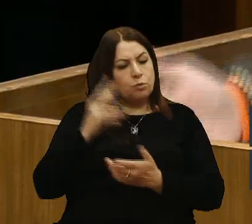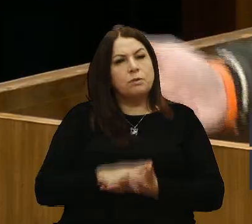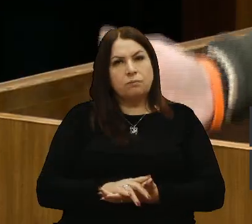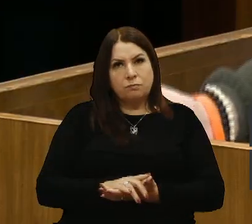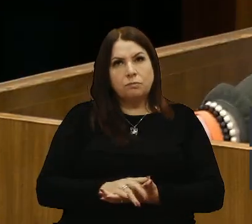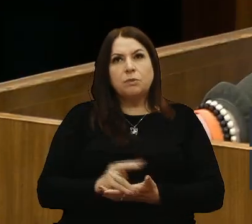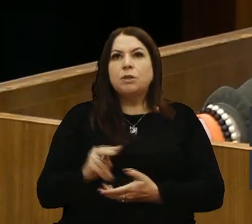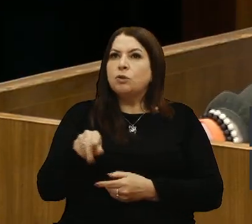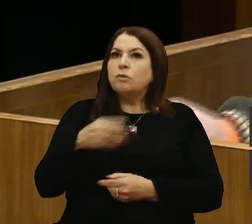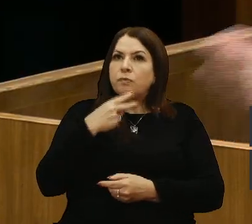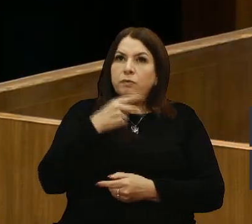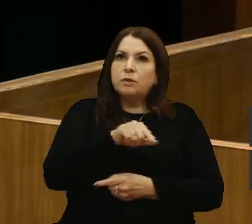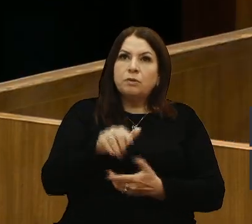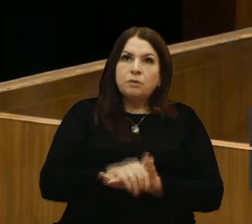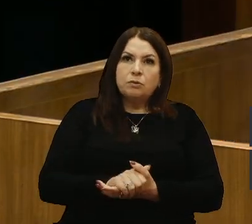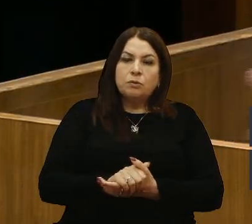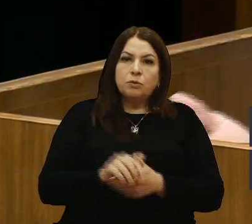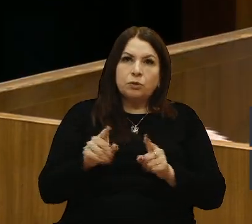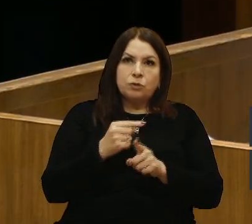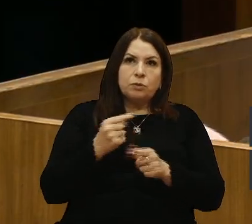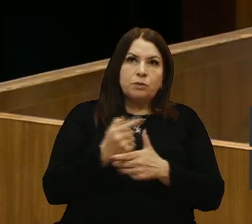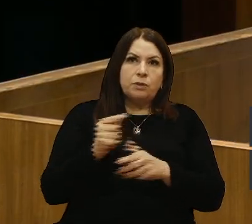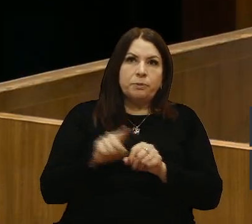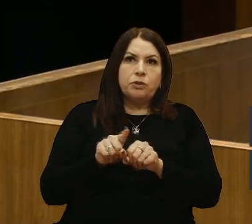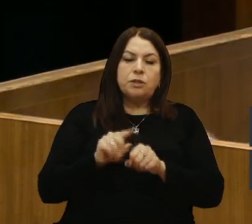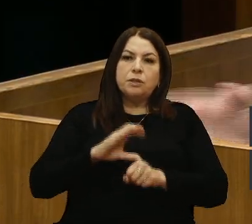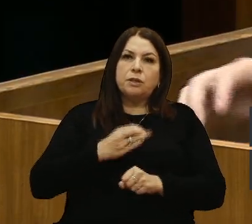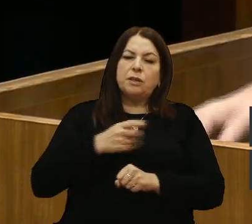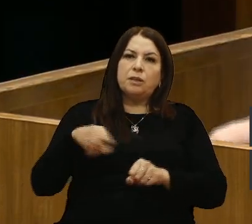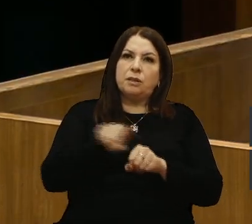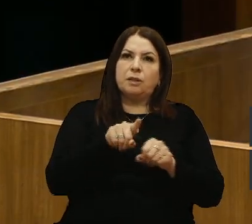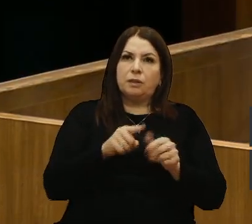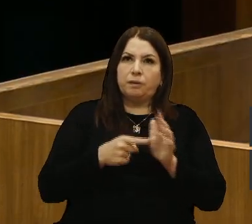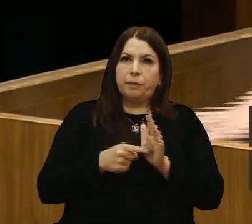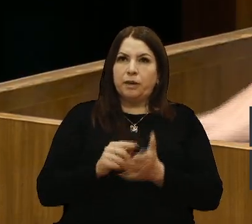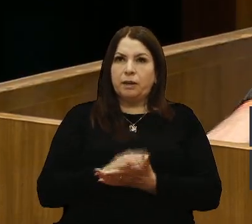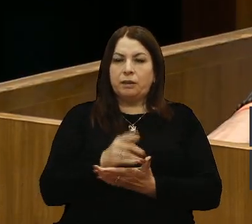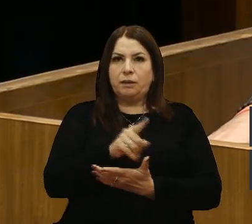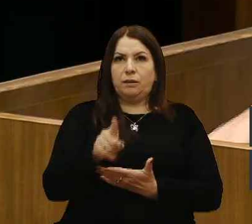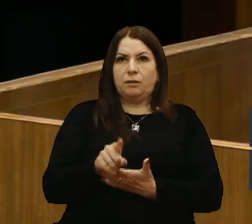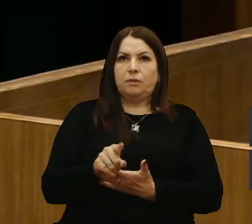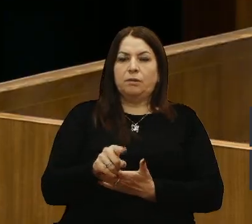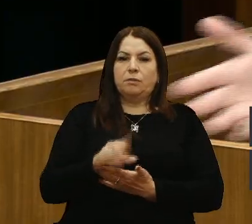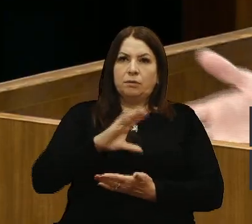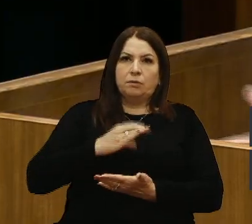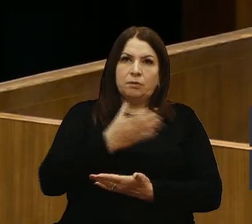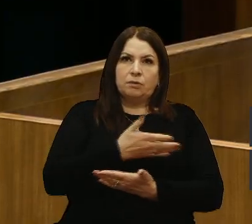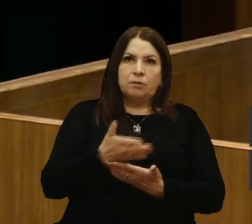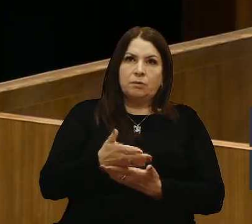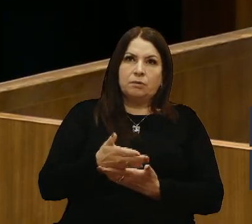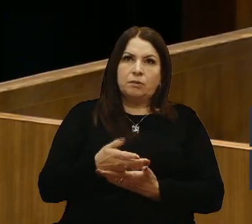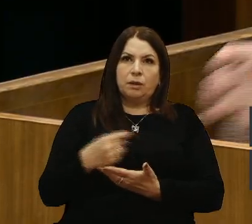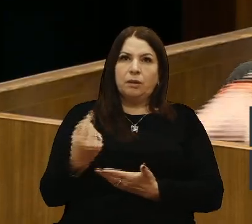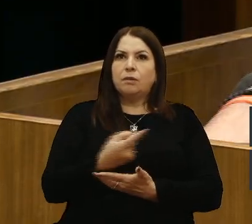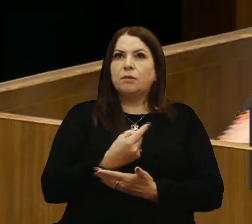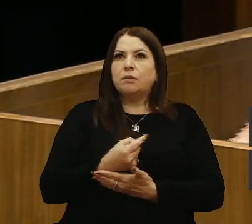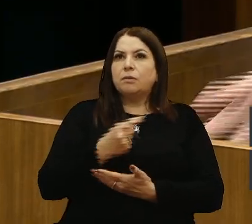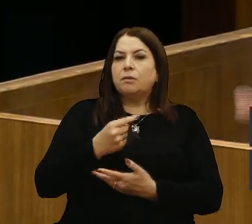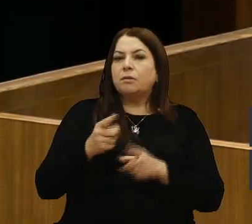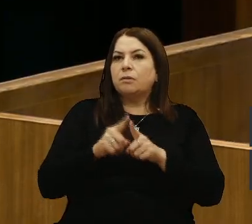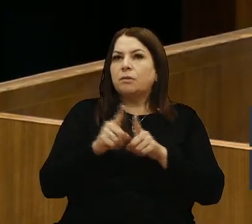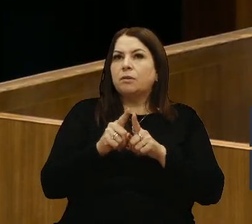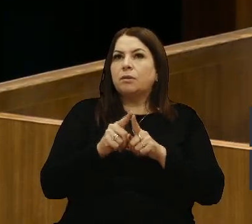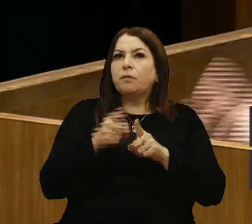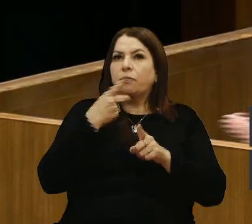Seria só ele fazer isso, mas falta coragem, infelizmente. E eu canso de falar que a coragem é a mãe de todas as virtudes, e a gente fala que